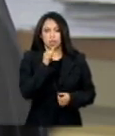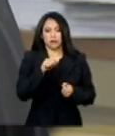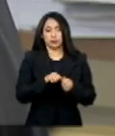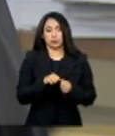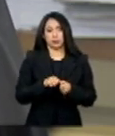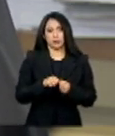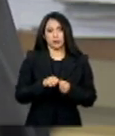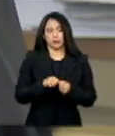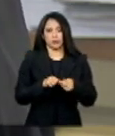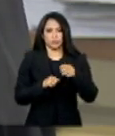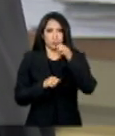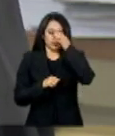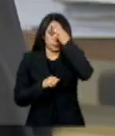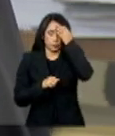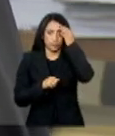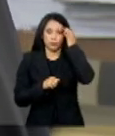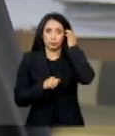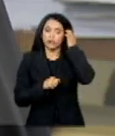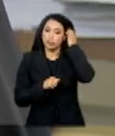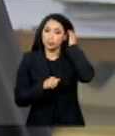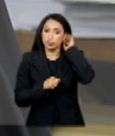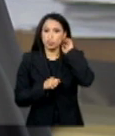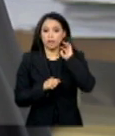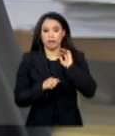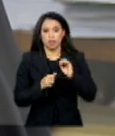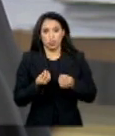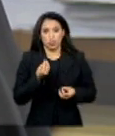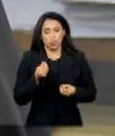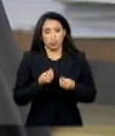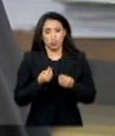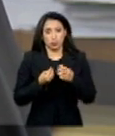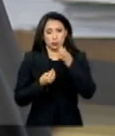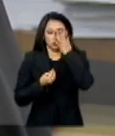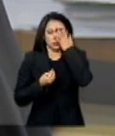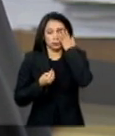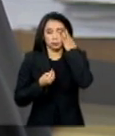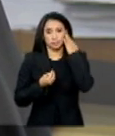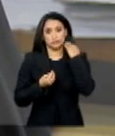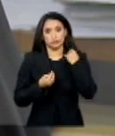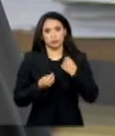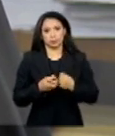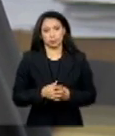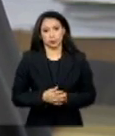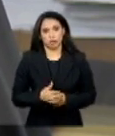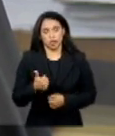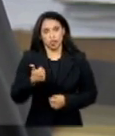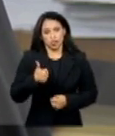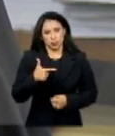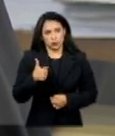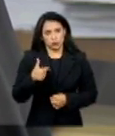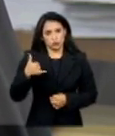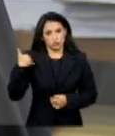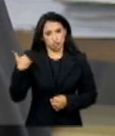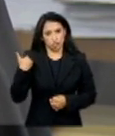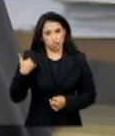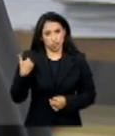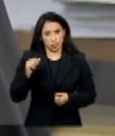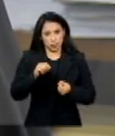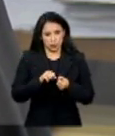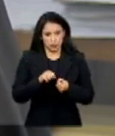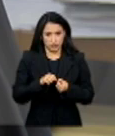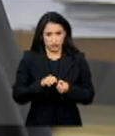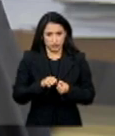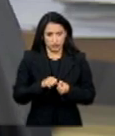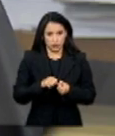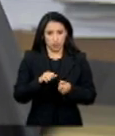por outro lado impressiona a tentativa de demonização dos menores de 12 anos pretendido pelo autor da ação em um trecho